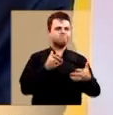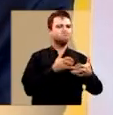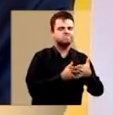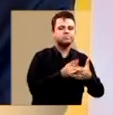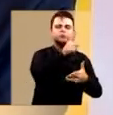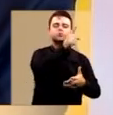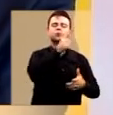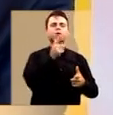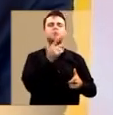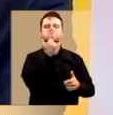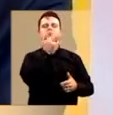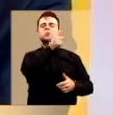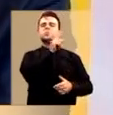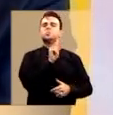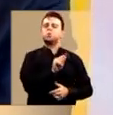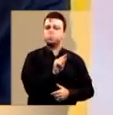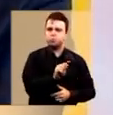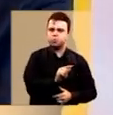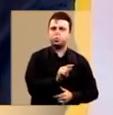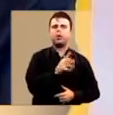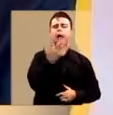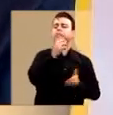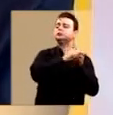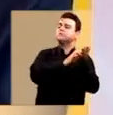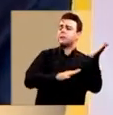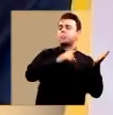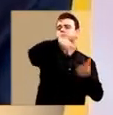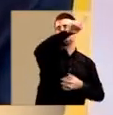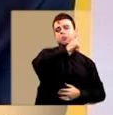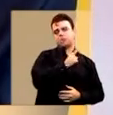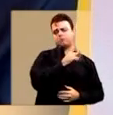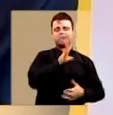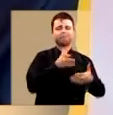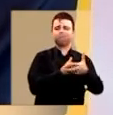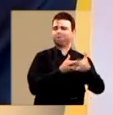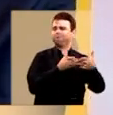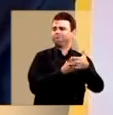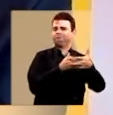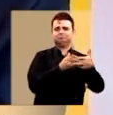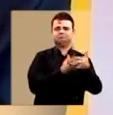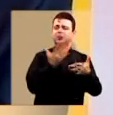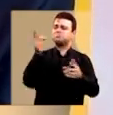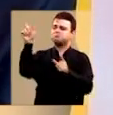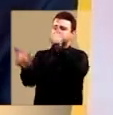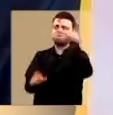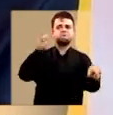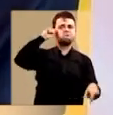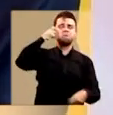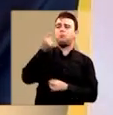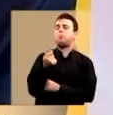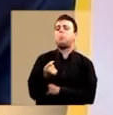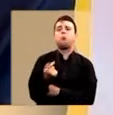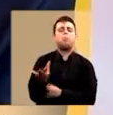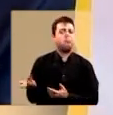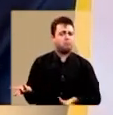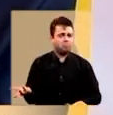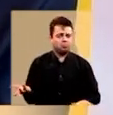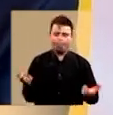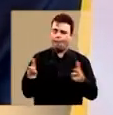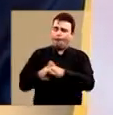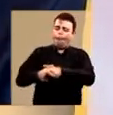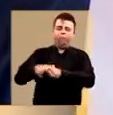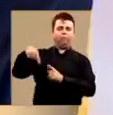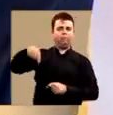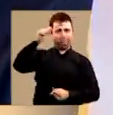o que a gente se deparava é, olha, as nossas atividades são limitadas porque... Qual é a população negra? Não tem negros aqui.